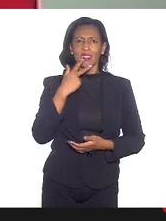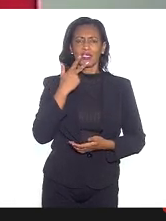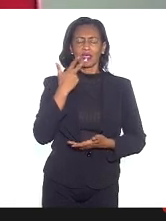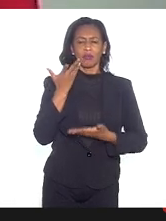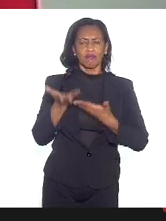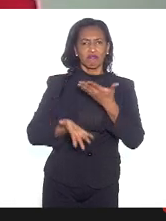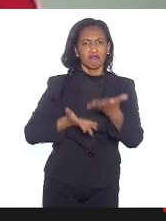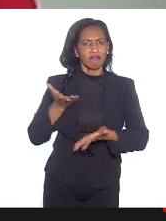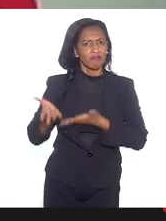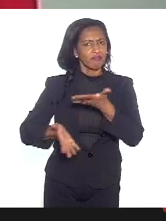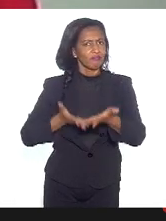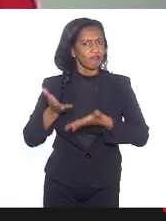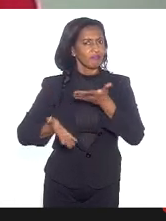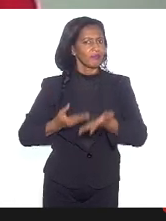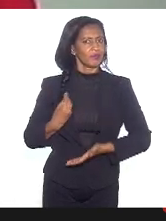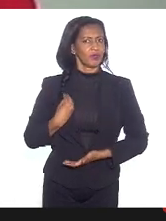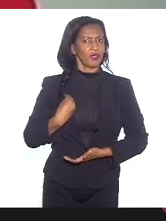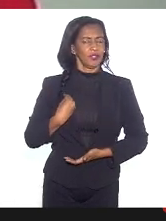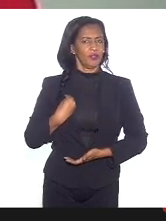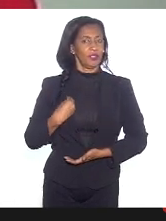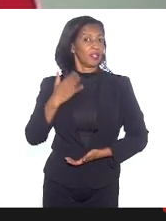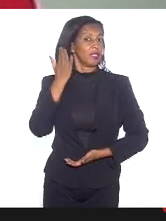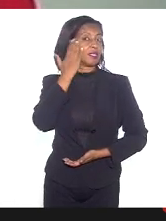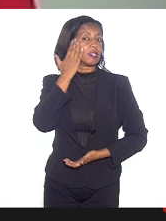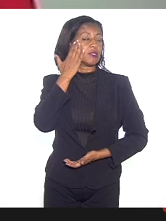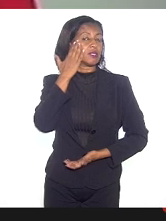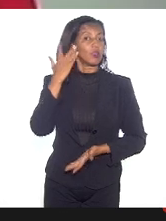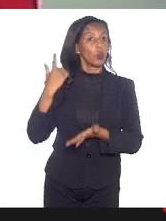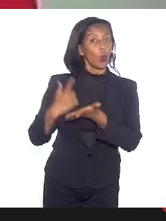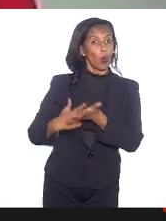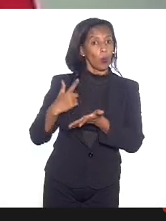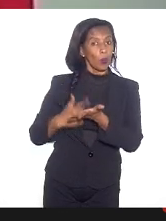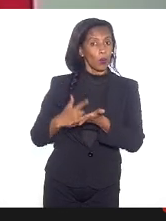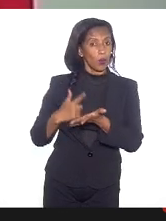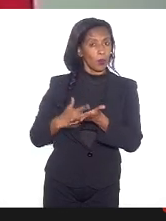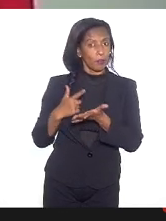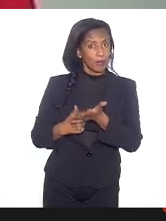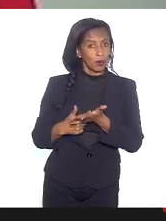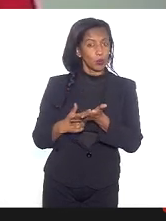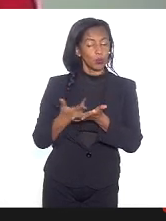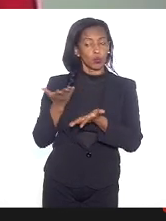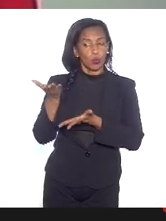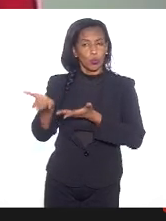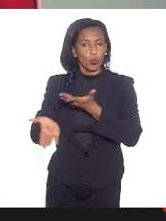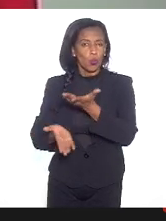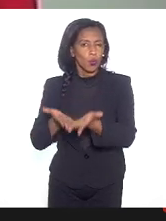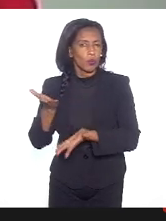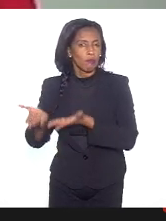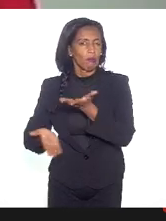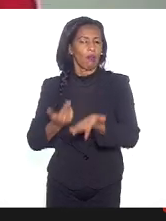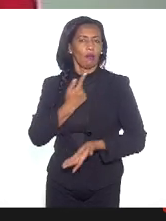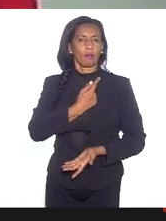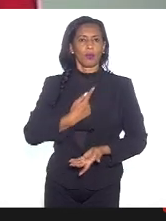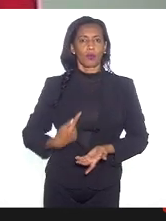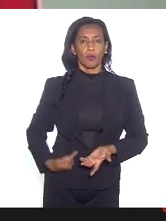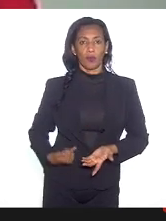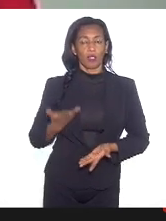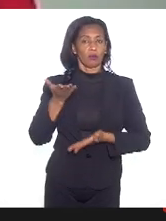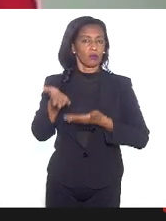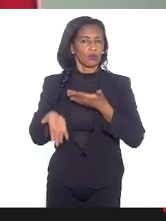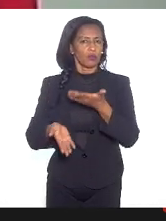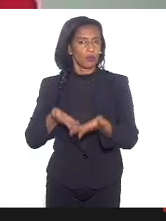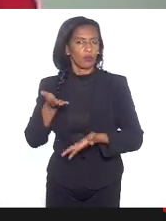de vidas. Eu sei do compromisso da Procuradoria de zelar pelo governo,